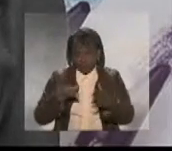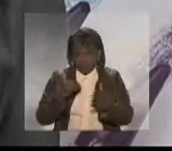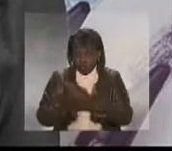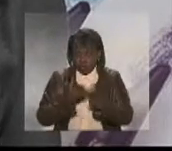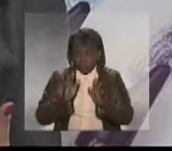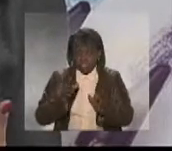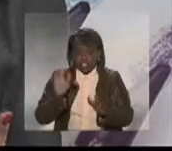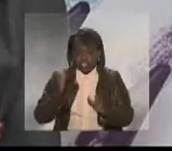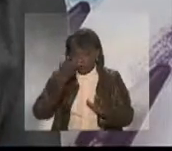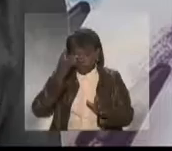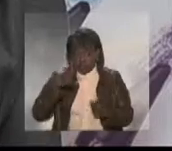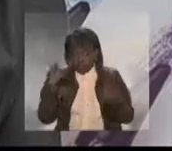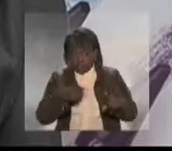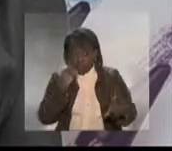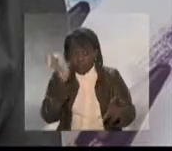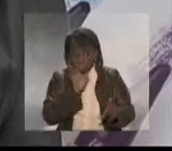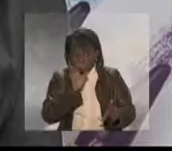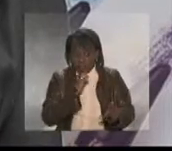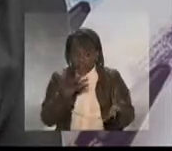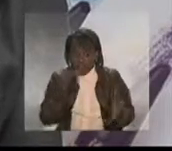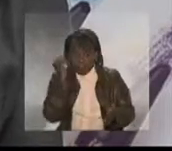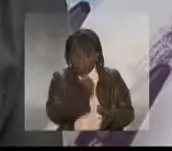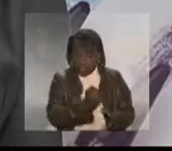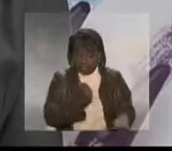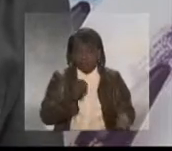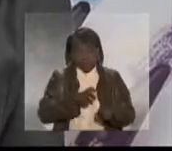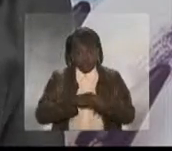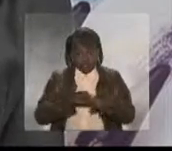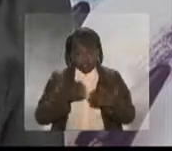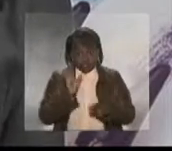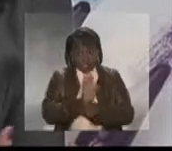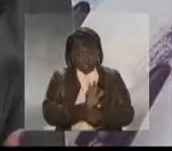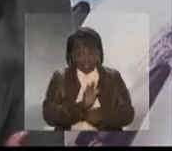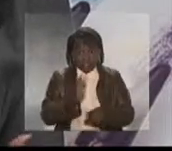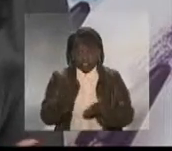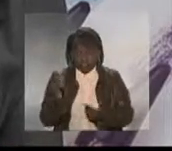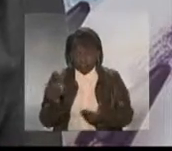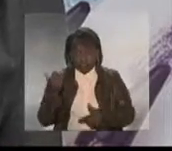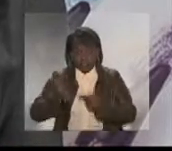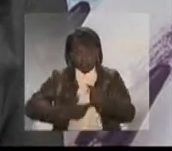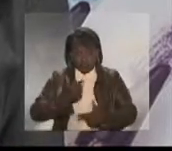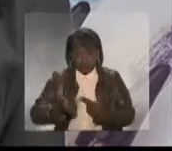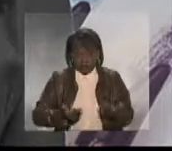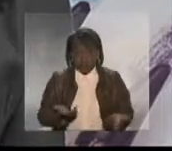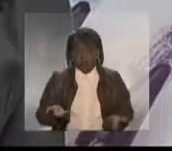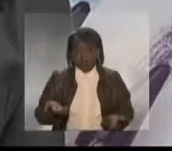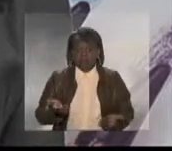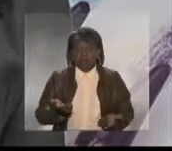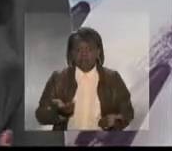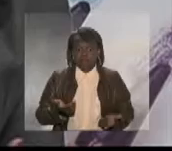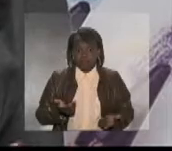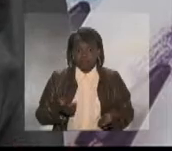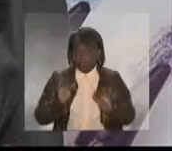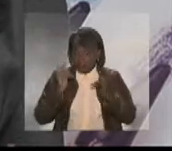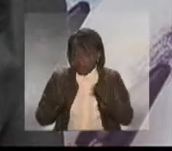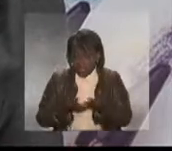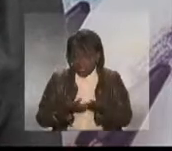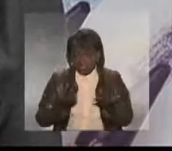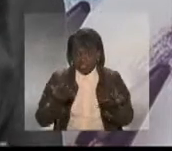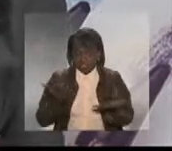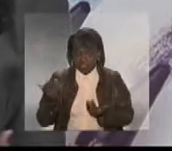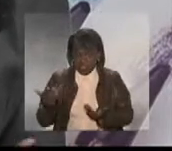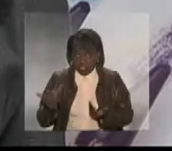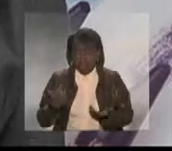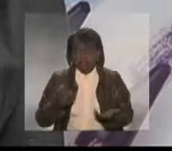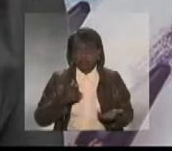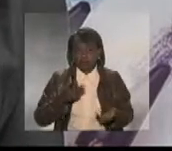gente falar, mas a Doris já sofreu ameaças por causa disso, né? Por causa do trabalho que ela realiza, ameaças de